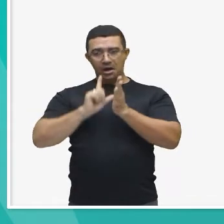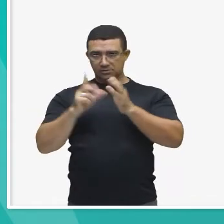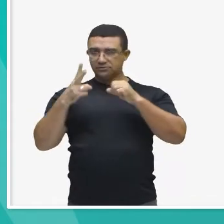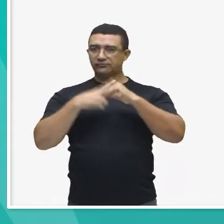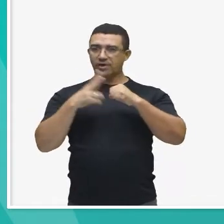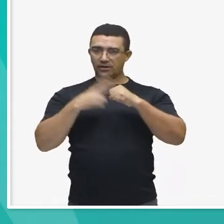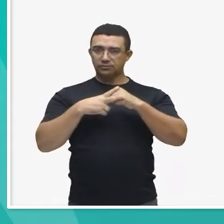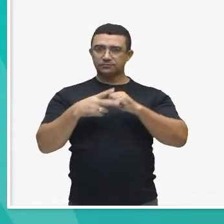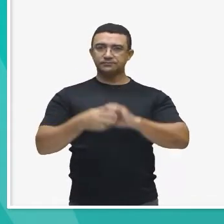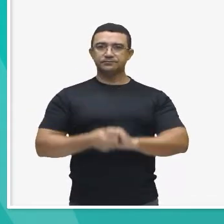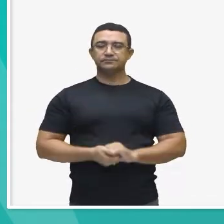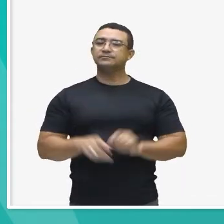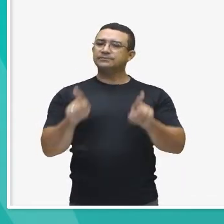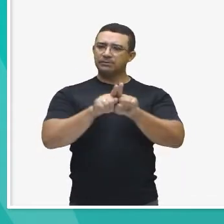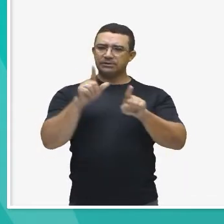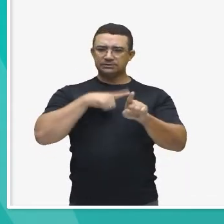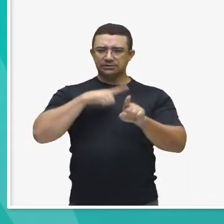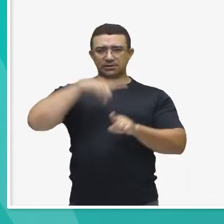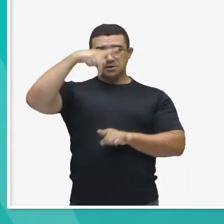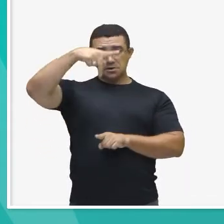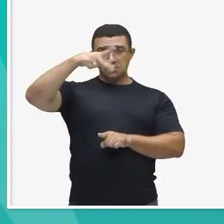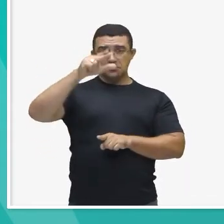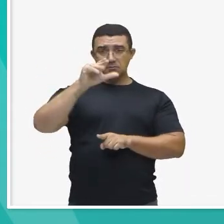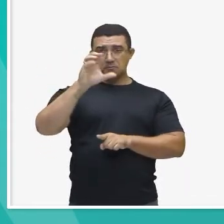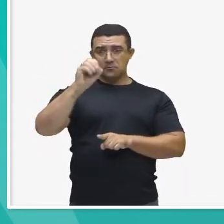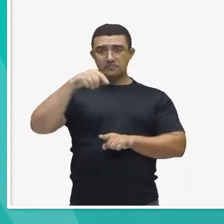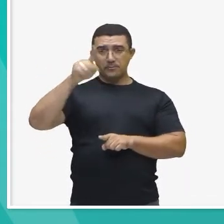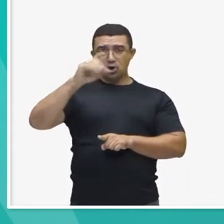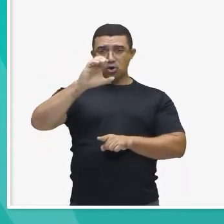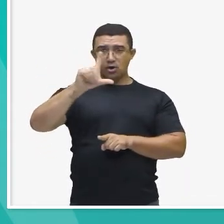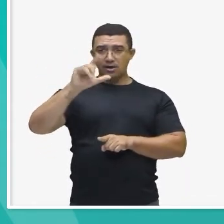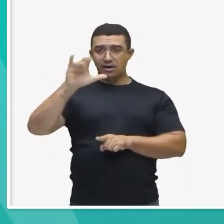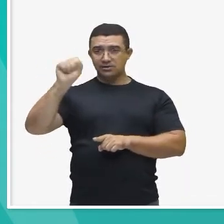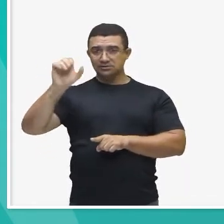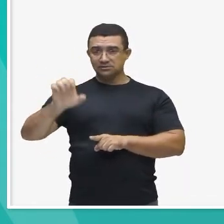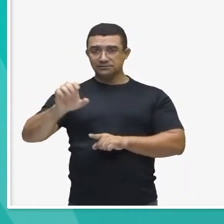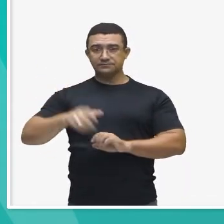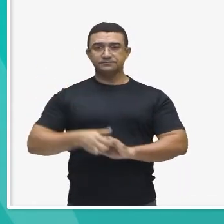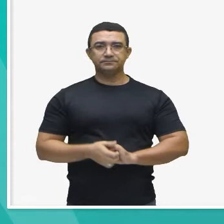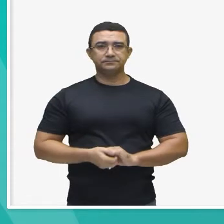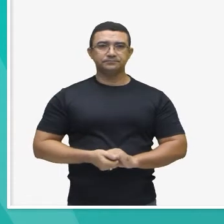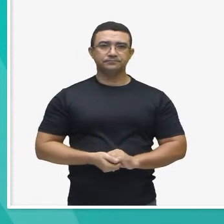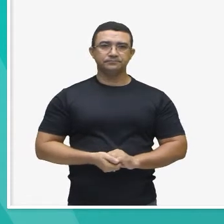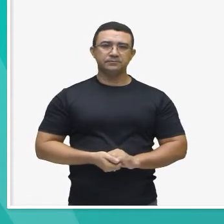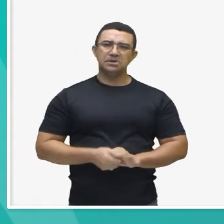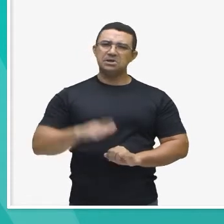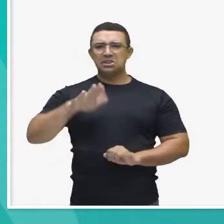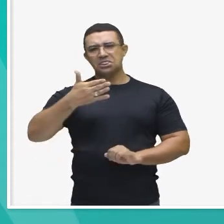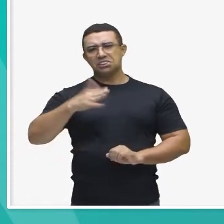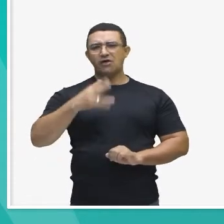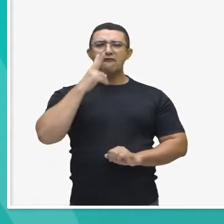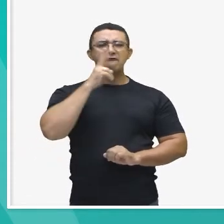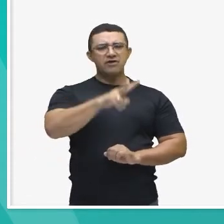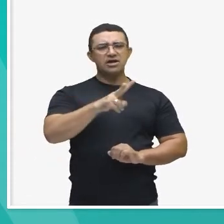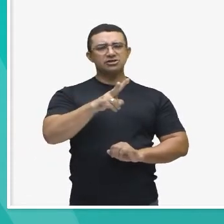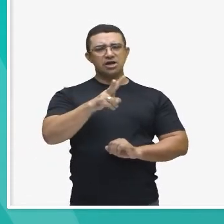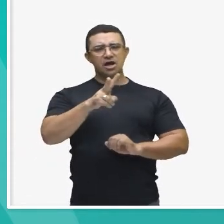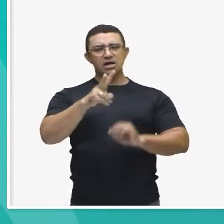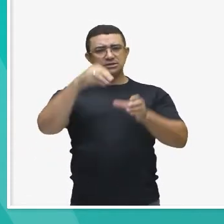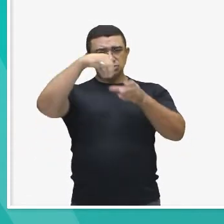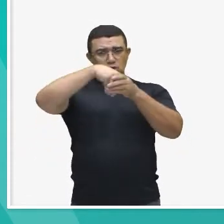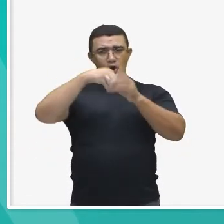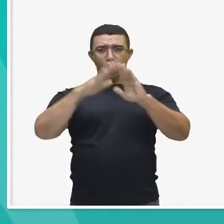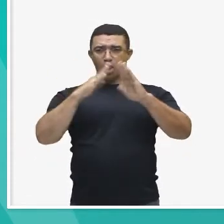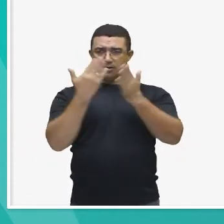Então, eu vou ter outra próclise. Caso de próclise. Talvez o veja na escola.